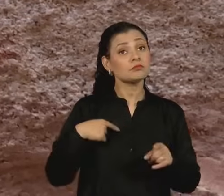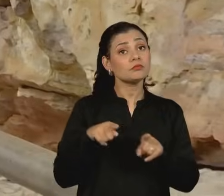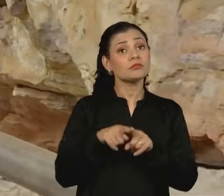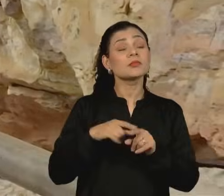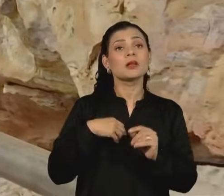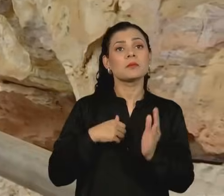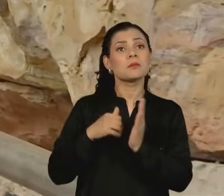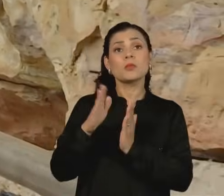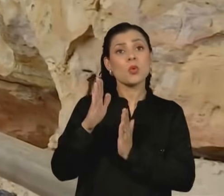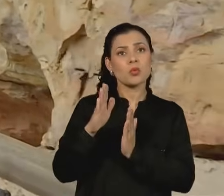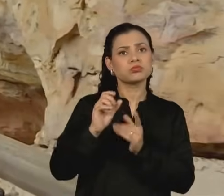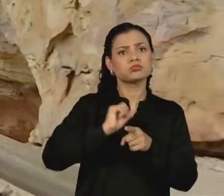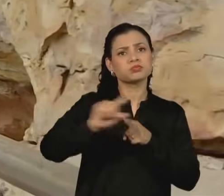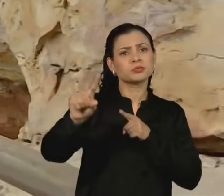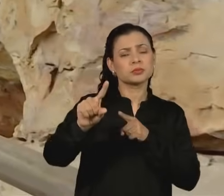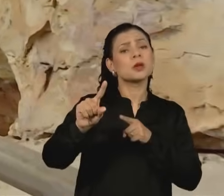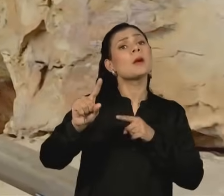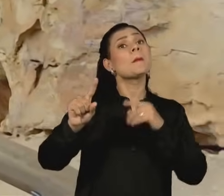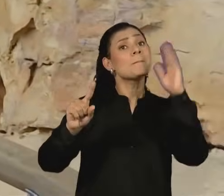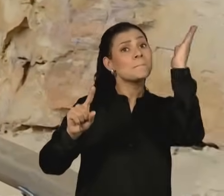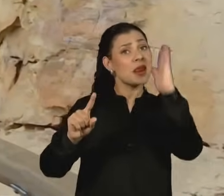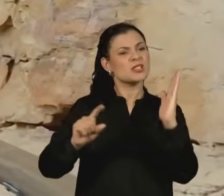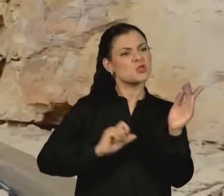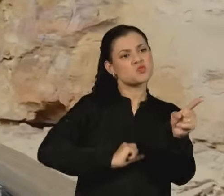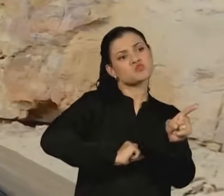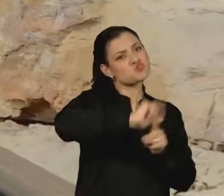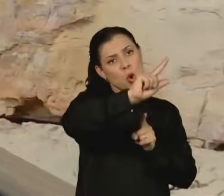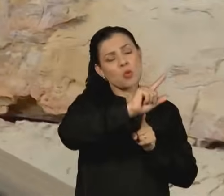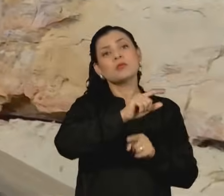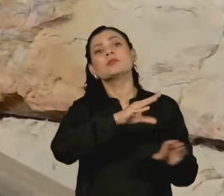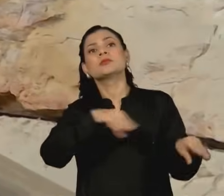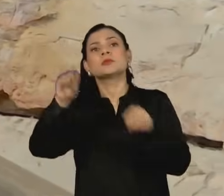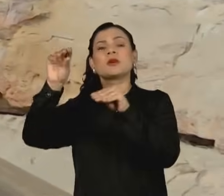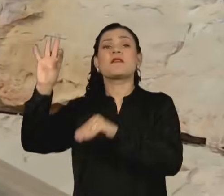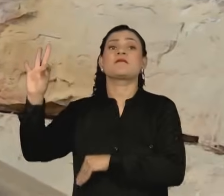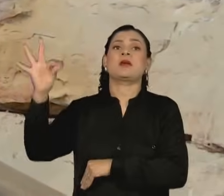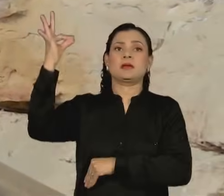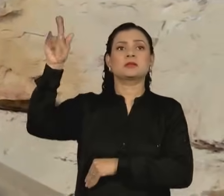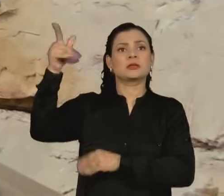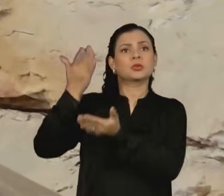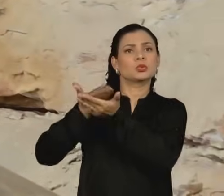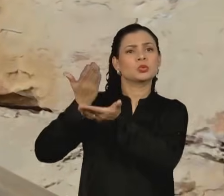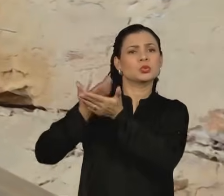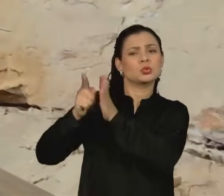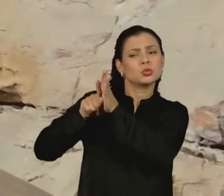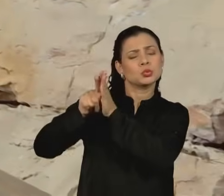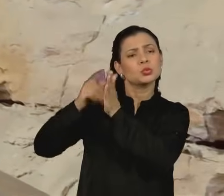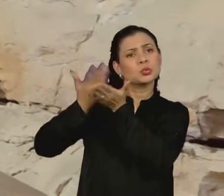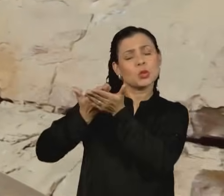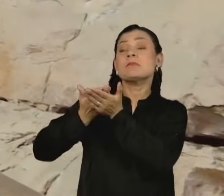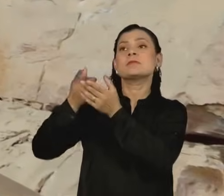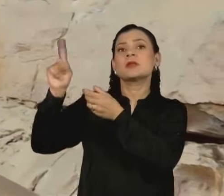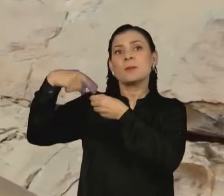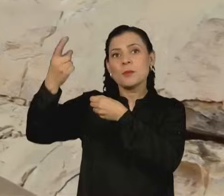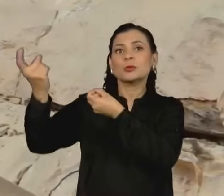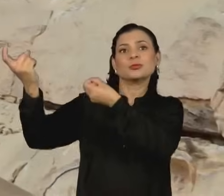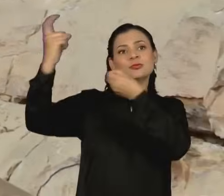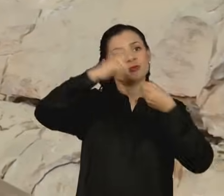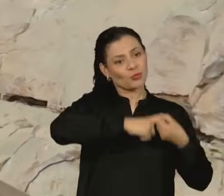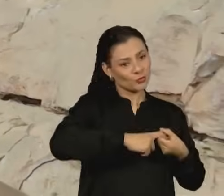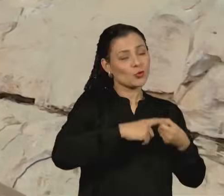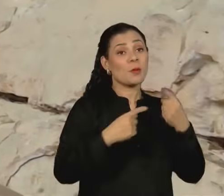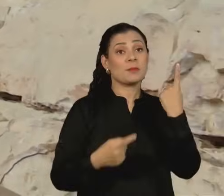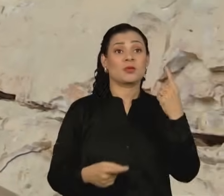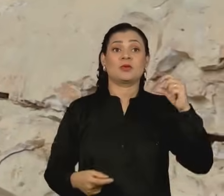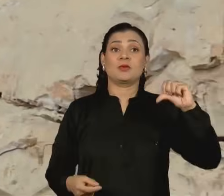Brasil e dando aulas na França, onde já tinha estudado na prestigiada Universidade de Sorbonne, ela veio para cá na década de